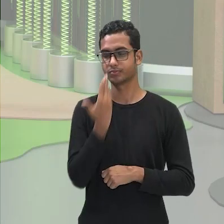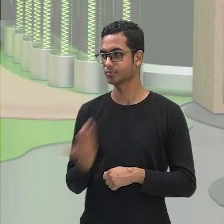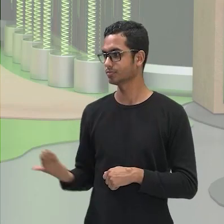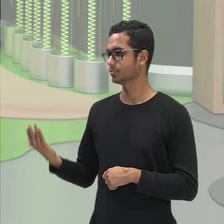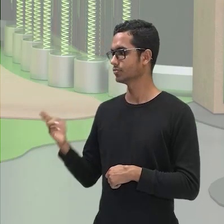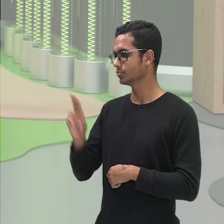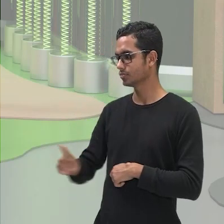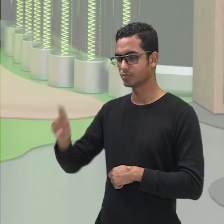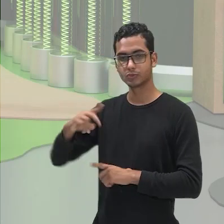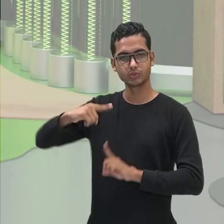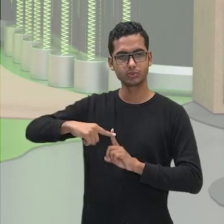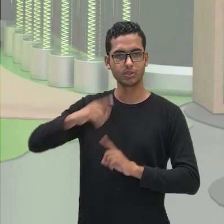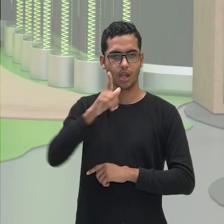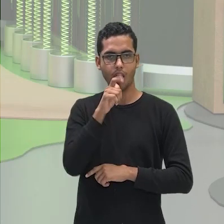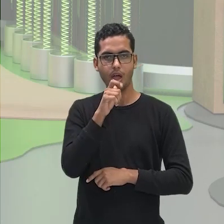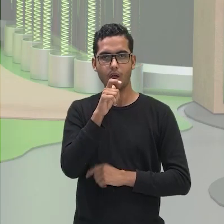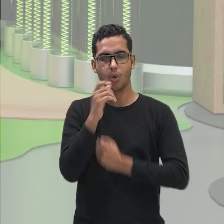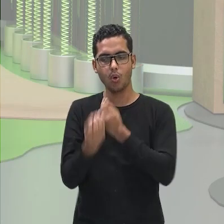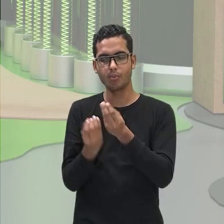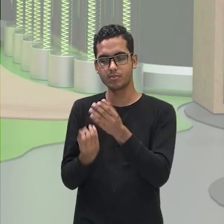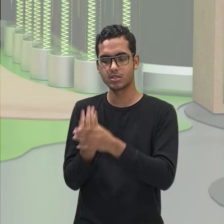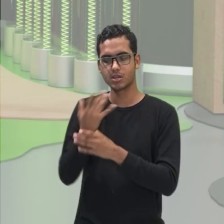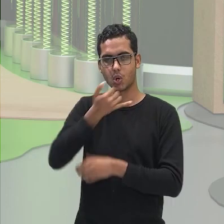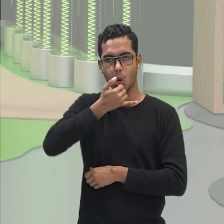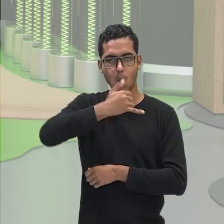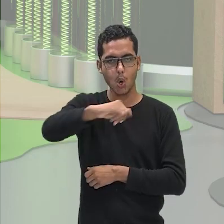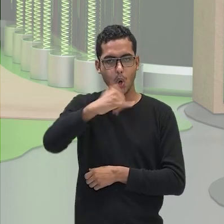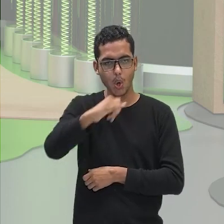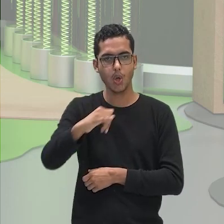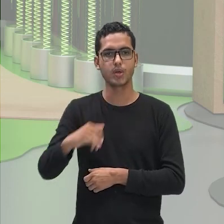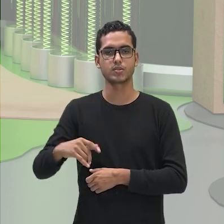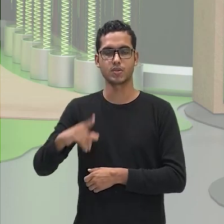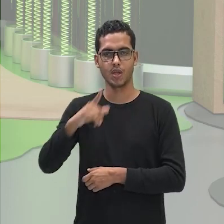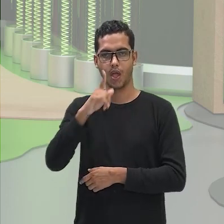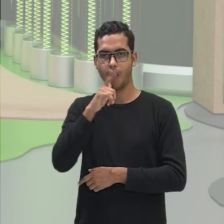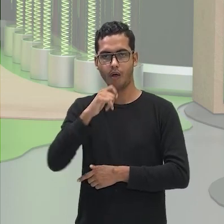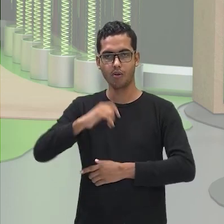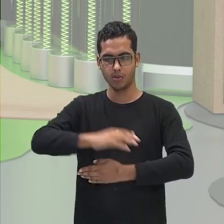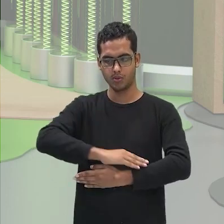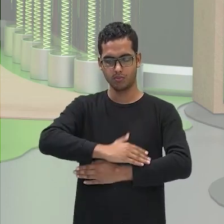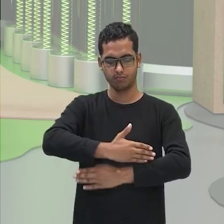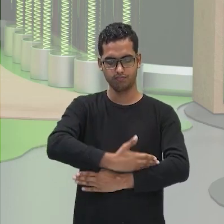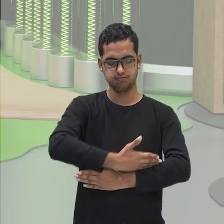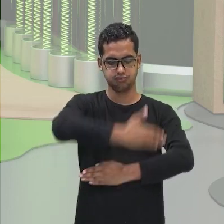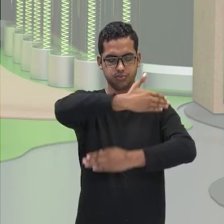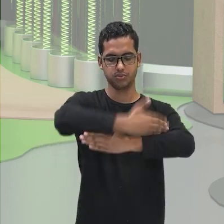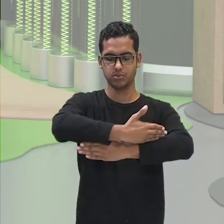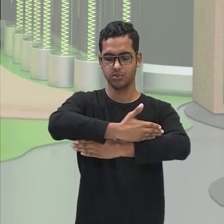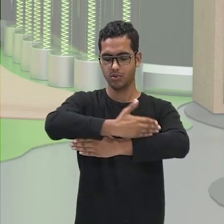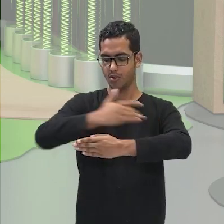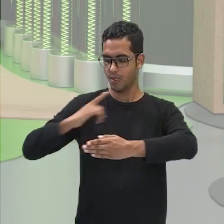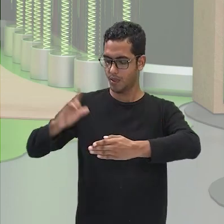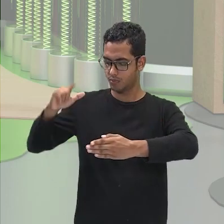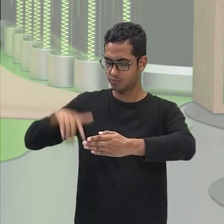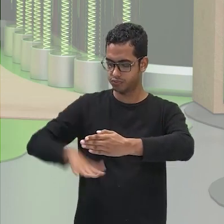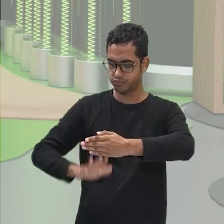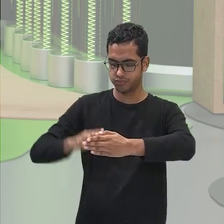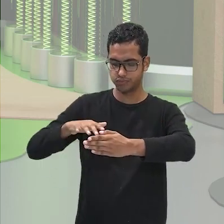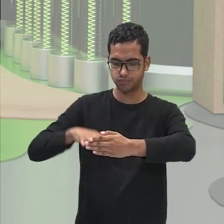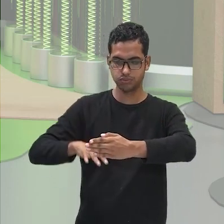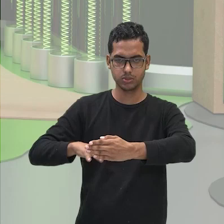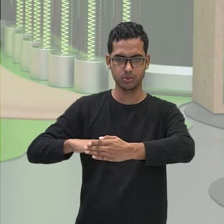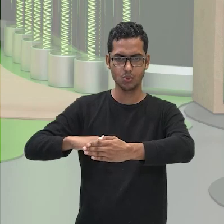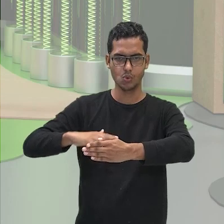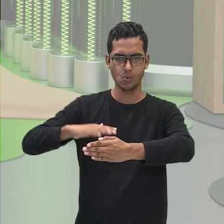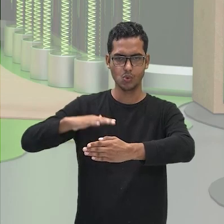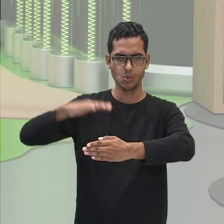como uma fonte de energia. Essa água fica represada, ela vai movimentar ali as turbinas dessa hidrelétrica e ela vai poder levar